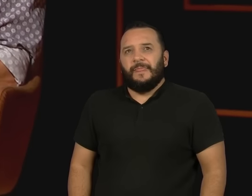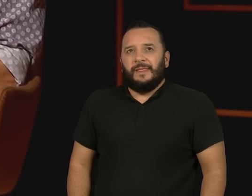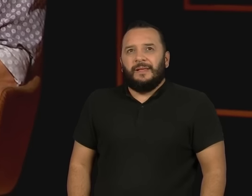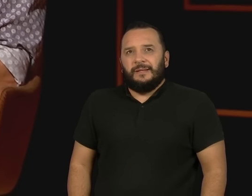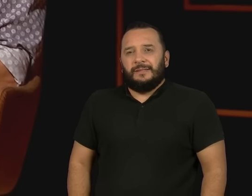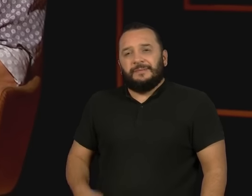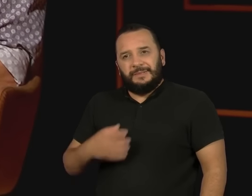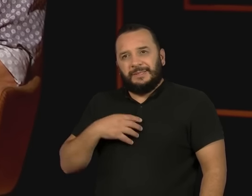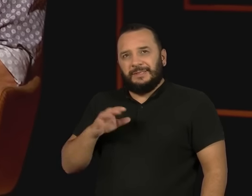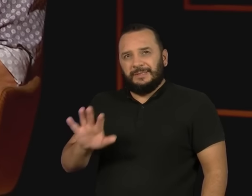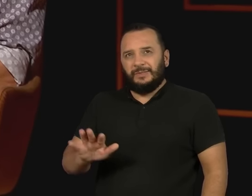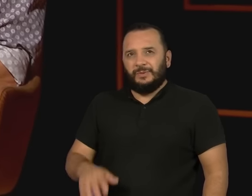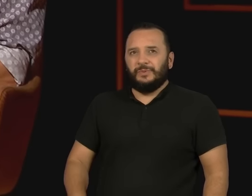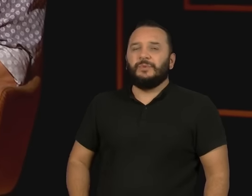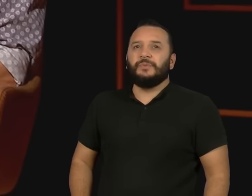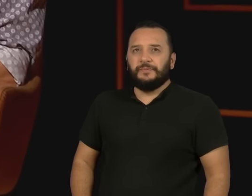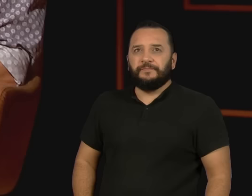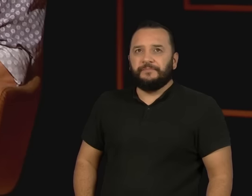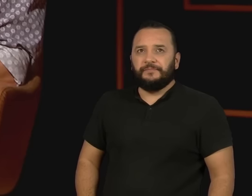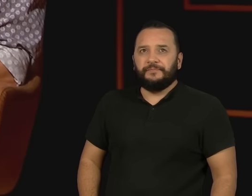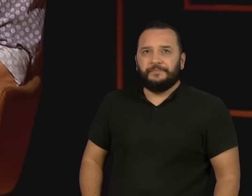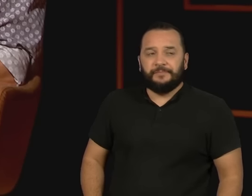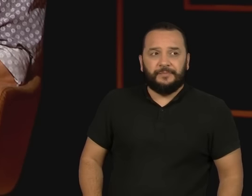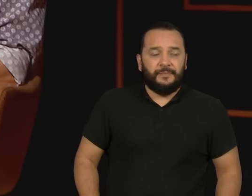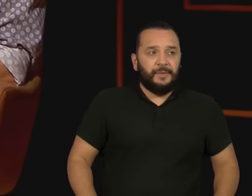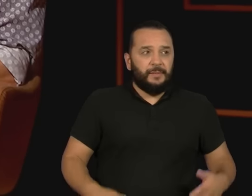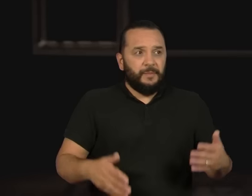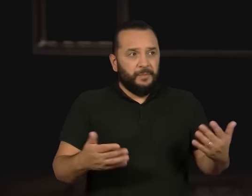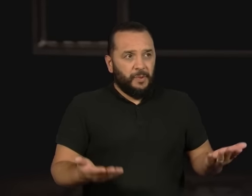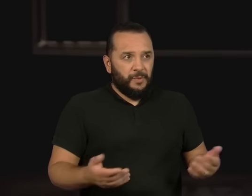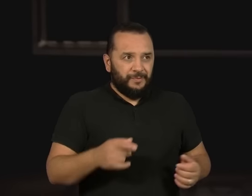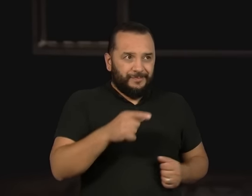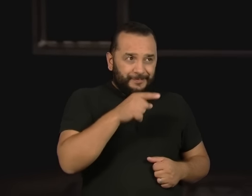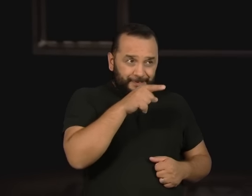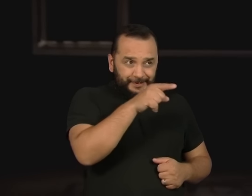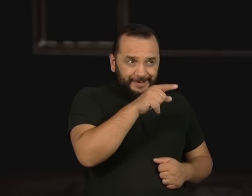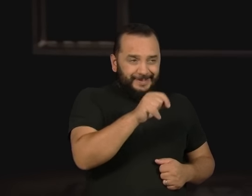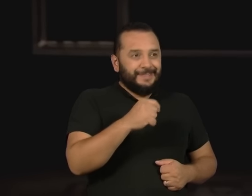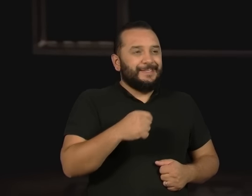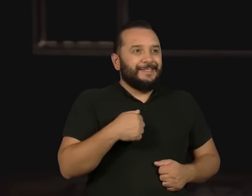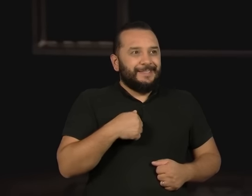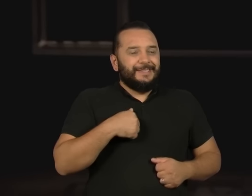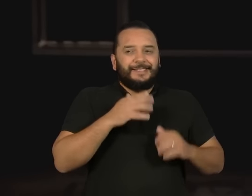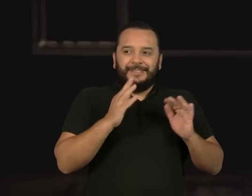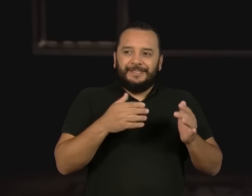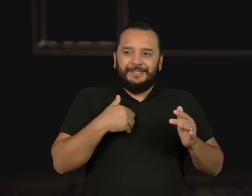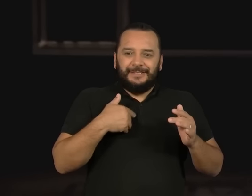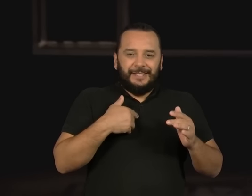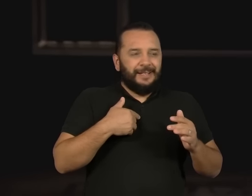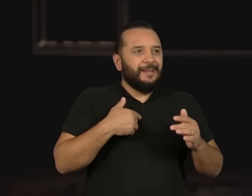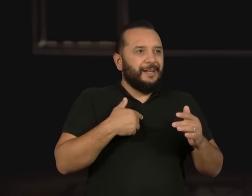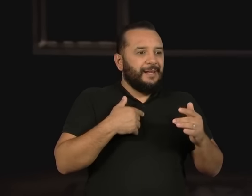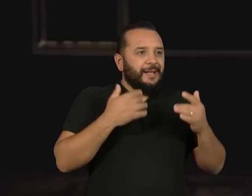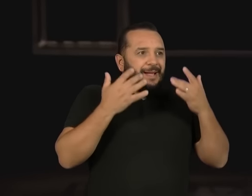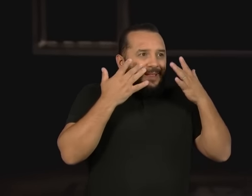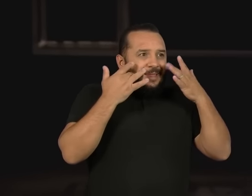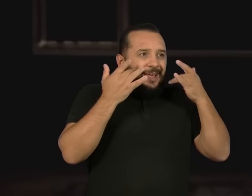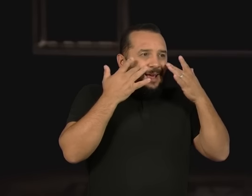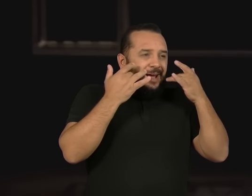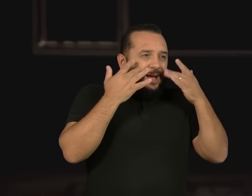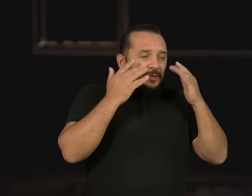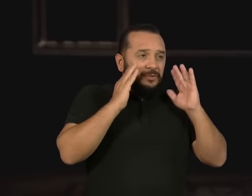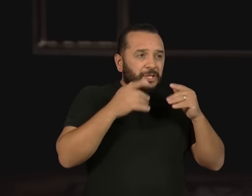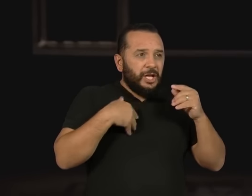É isso. Bom, Matheus, você transita bem aí entre o drama e a comédia, né? E durante anos